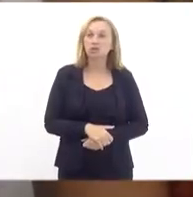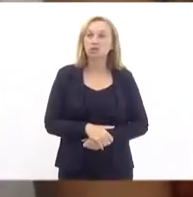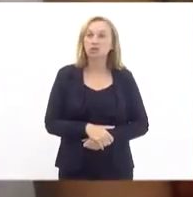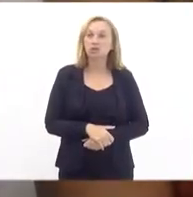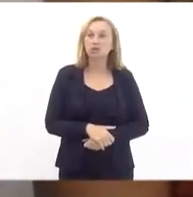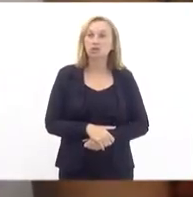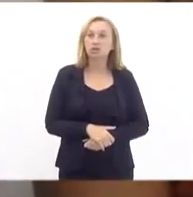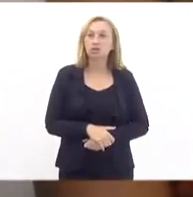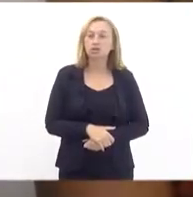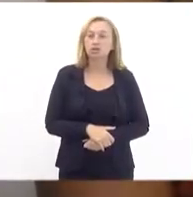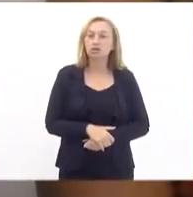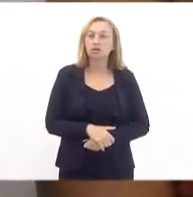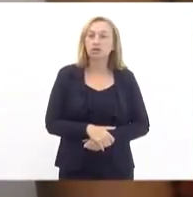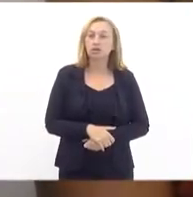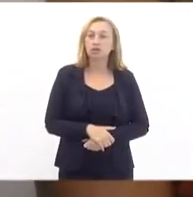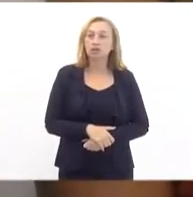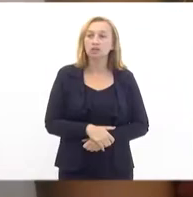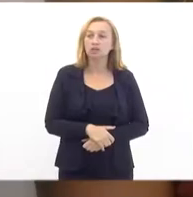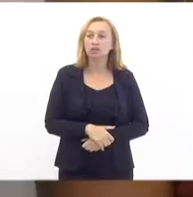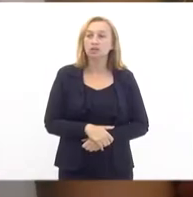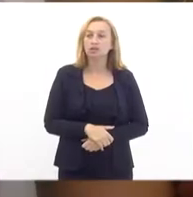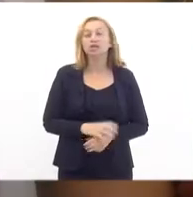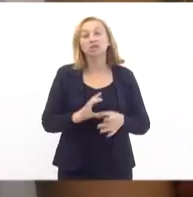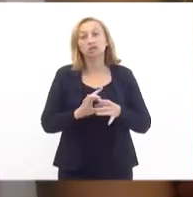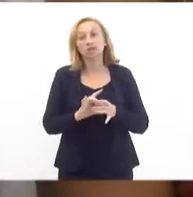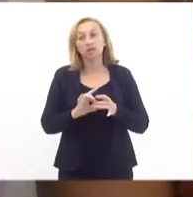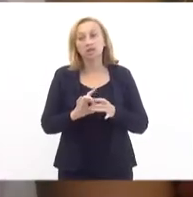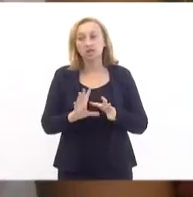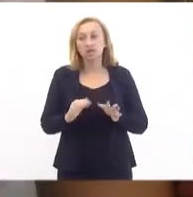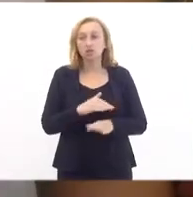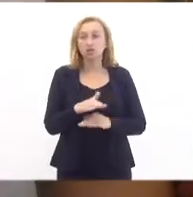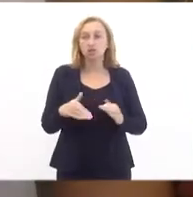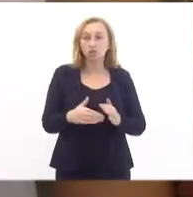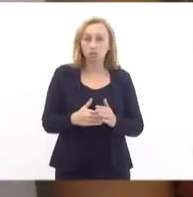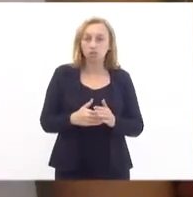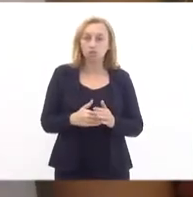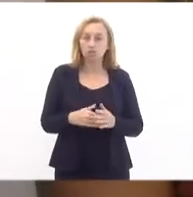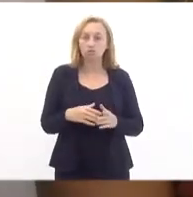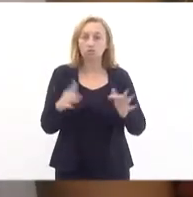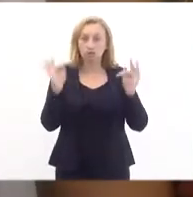isso possa deixar satisfeito quem tem que estar satisfeito, que é o usuário, que é que realmente